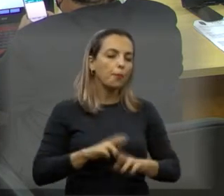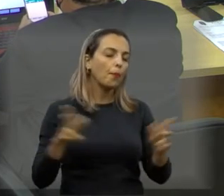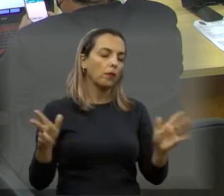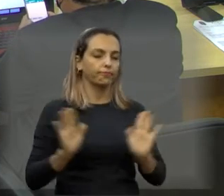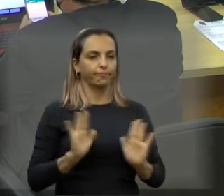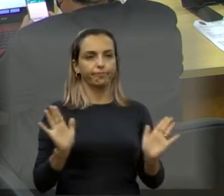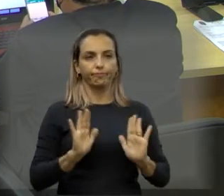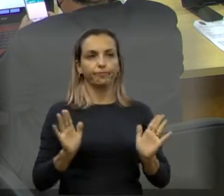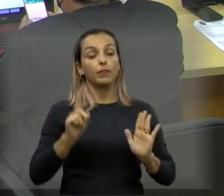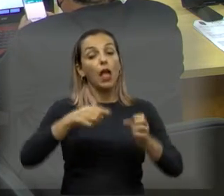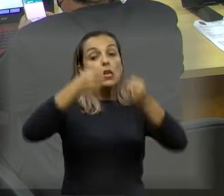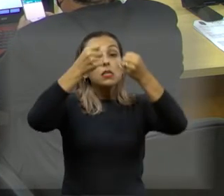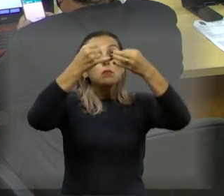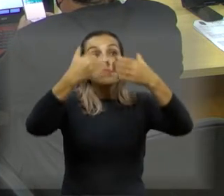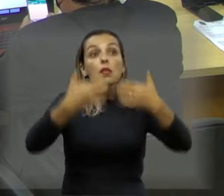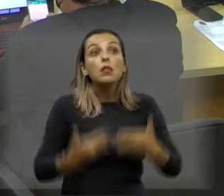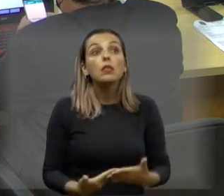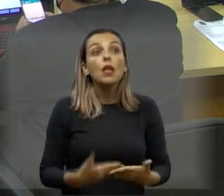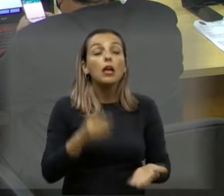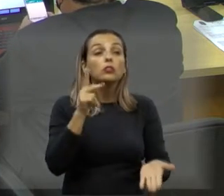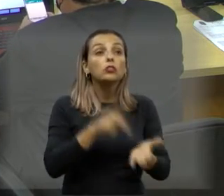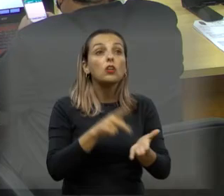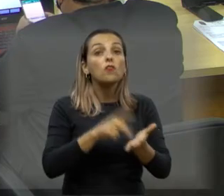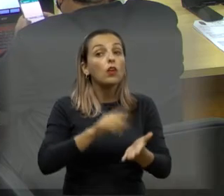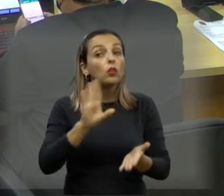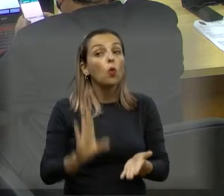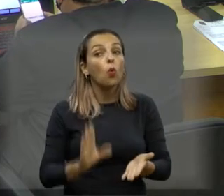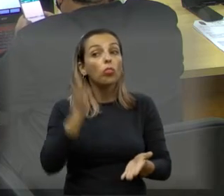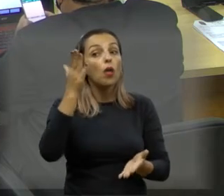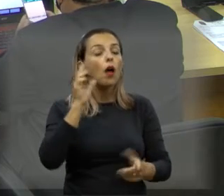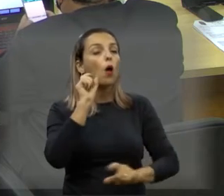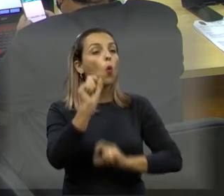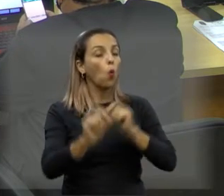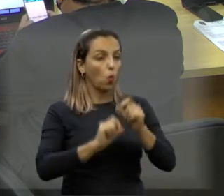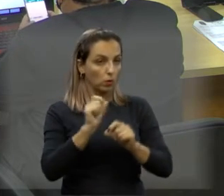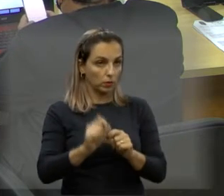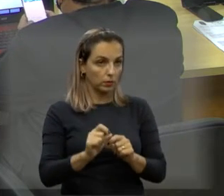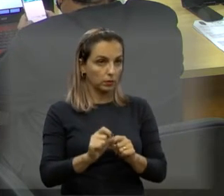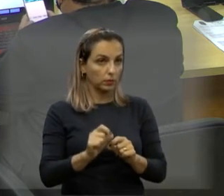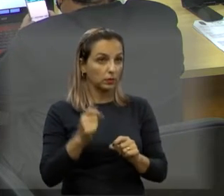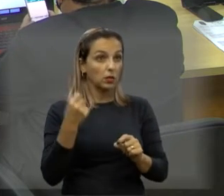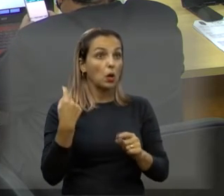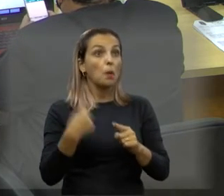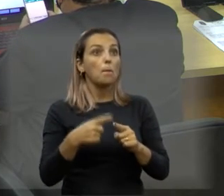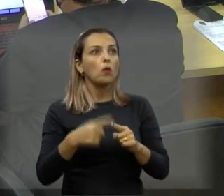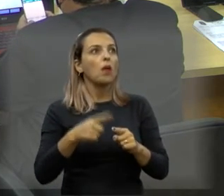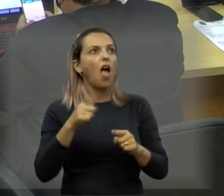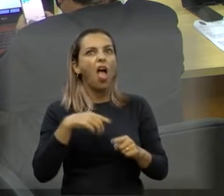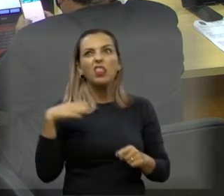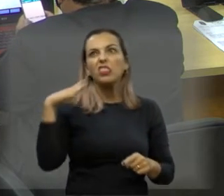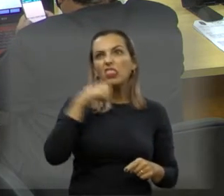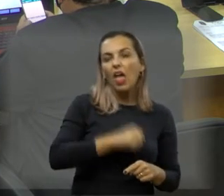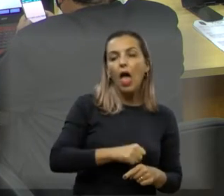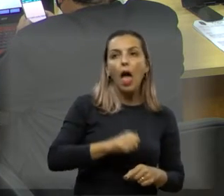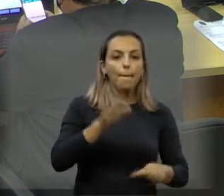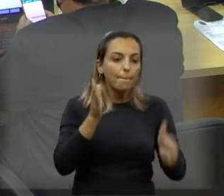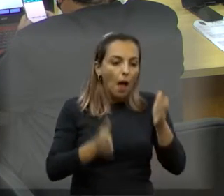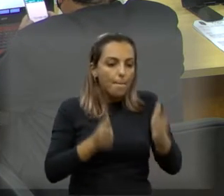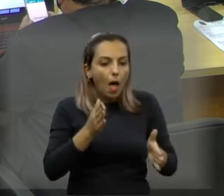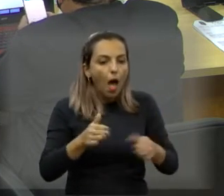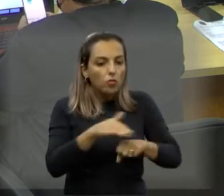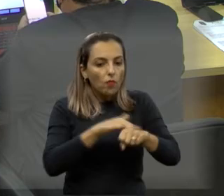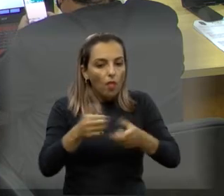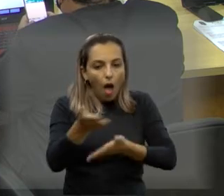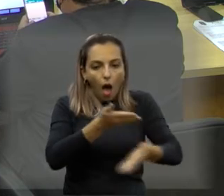é outra é explicar para as pessoas olfato que está acontecendo porque o do jeito que chegou odeio rápido não deu tempo de fazer o